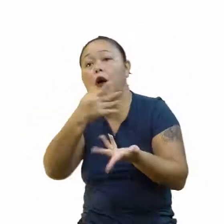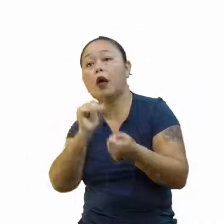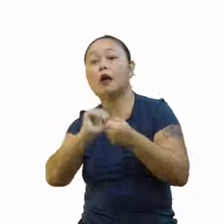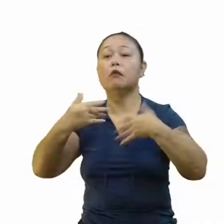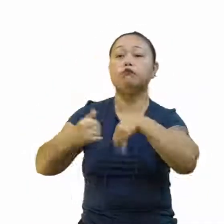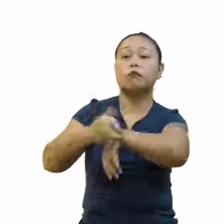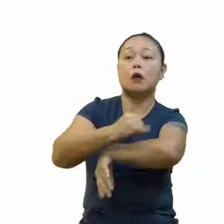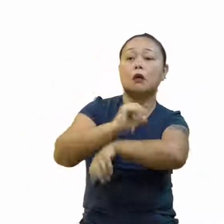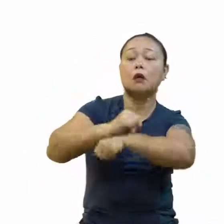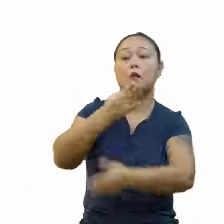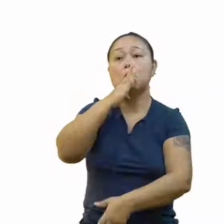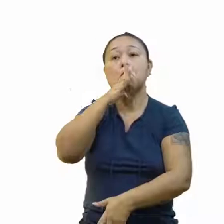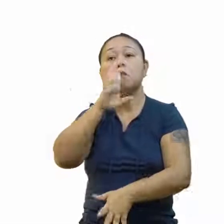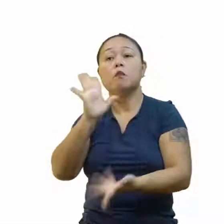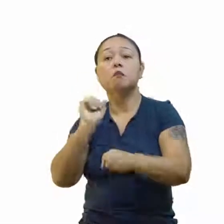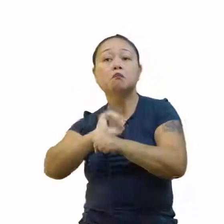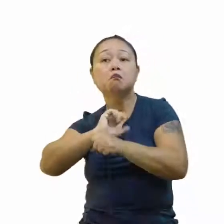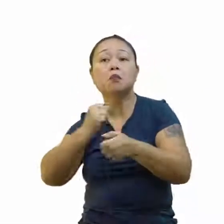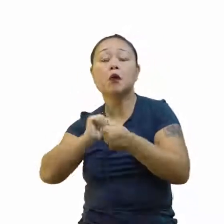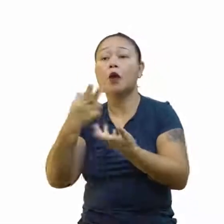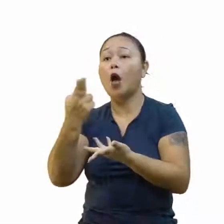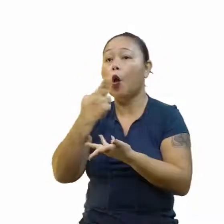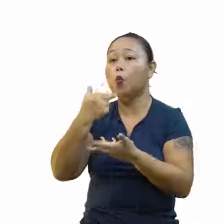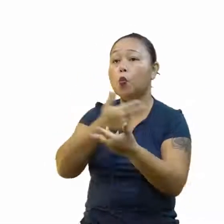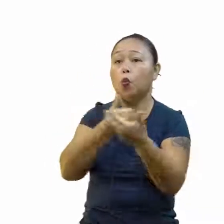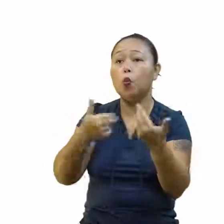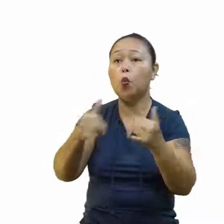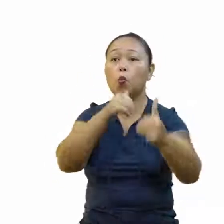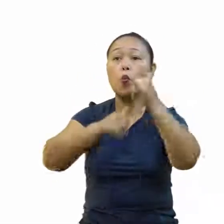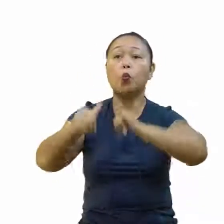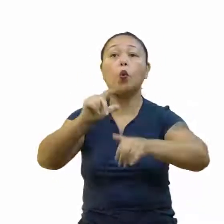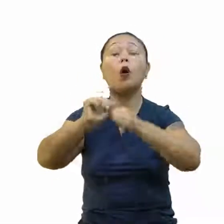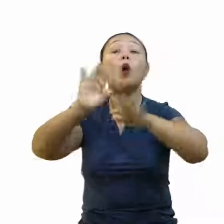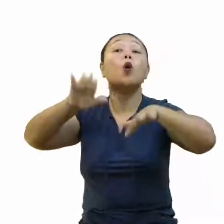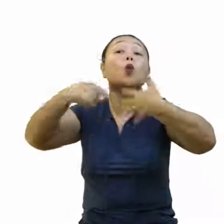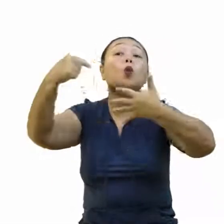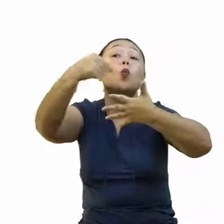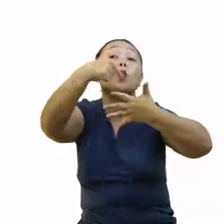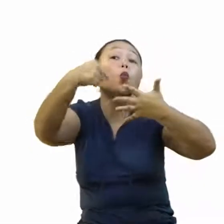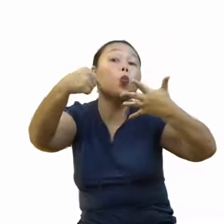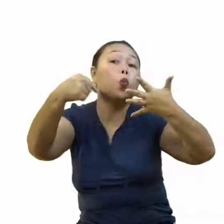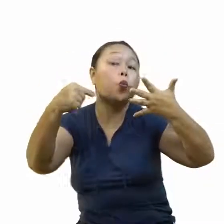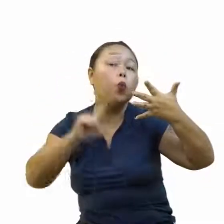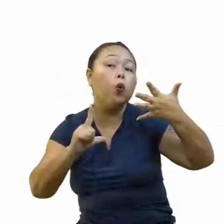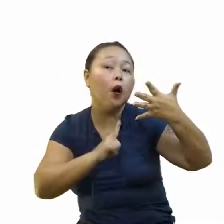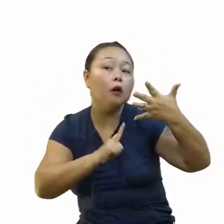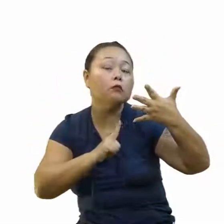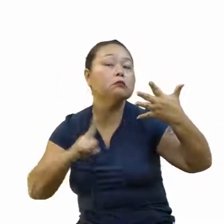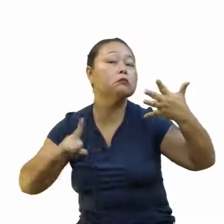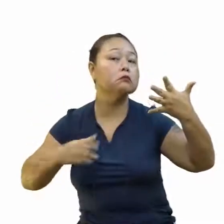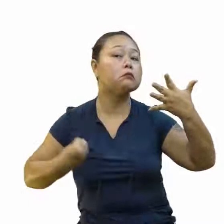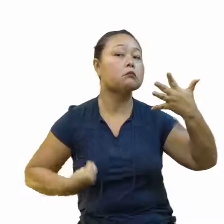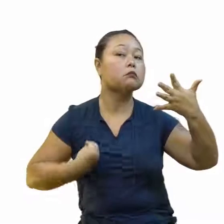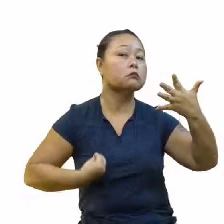obesidade, sedentarismo, tabagismo e alcoolismo, quais desses está presente na sua vida? Aí você